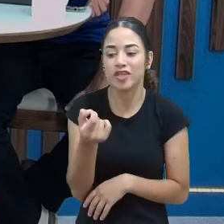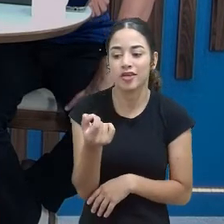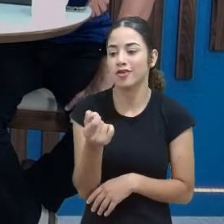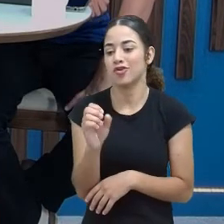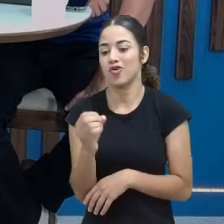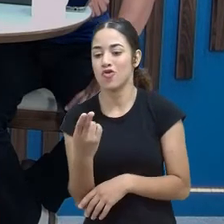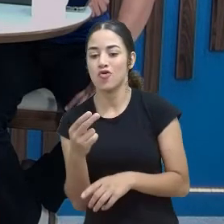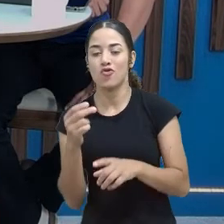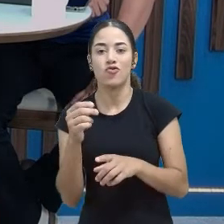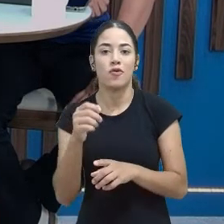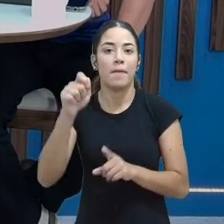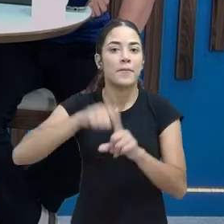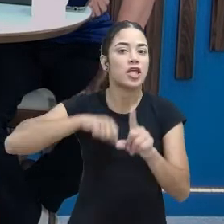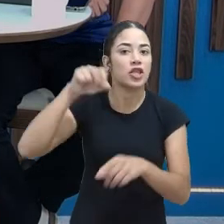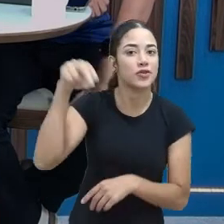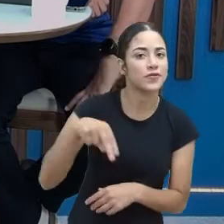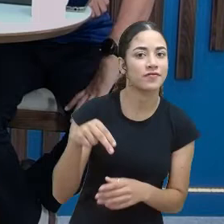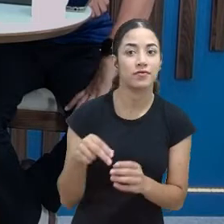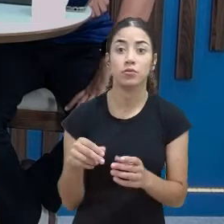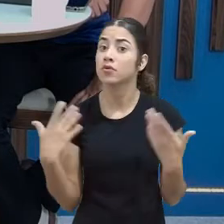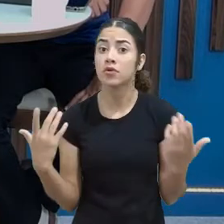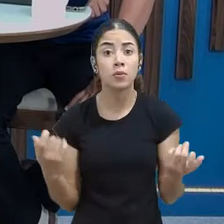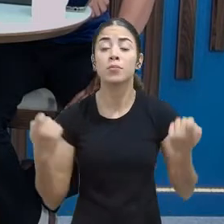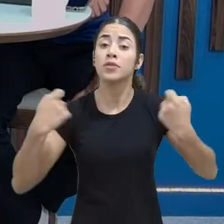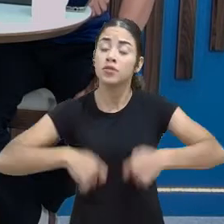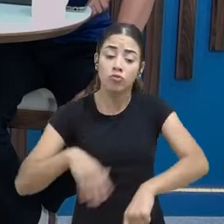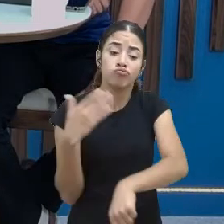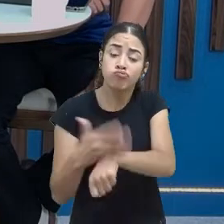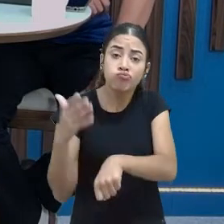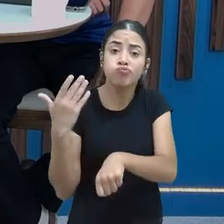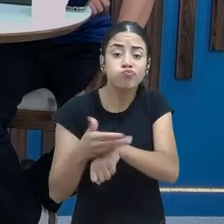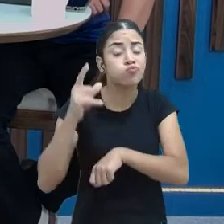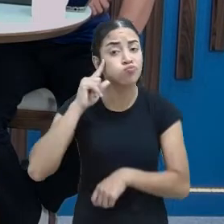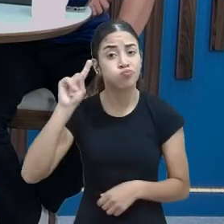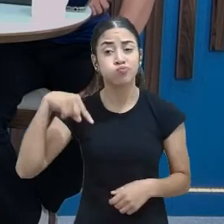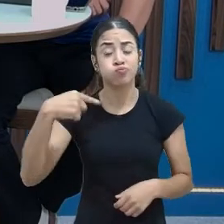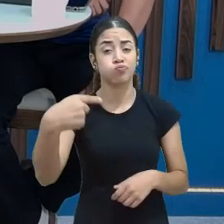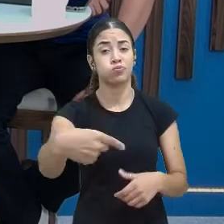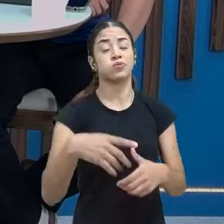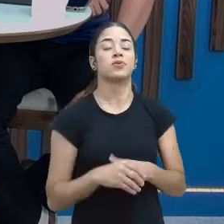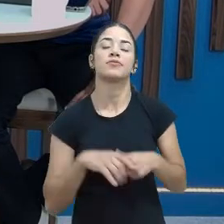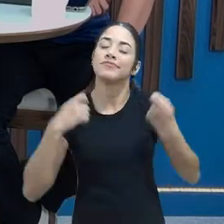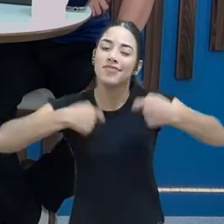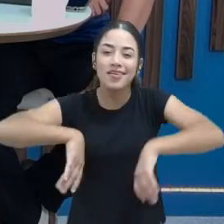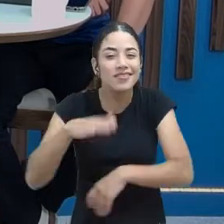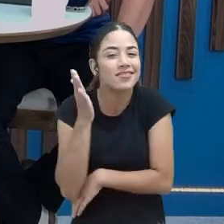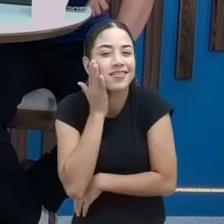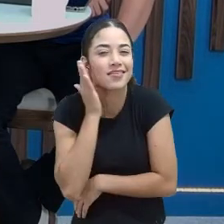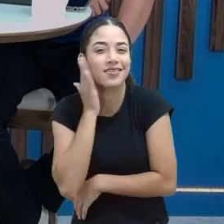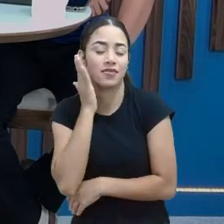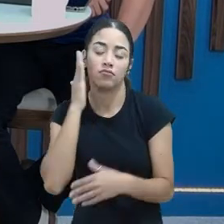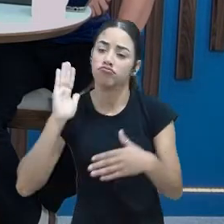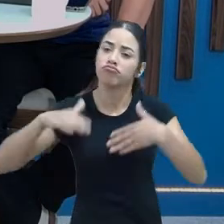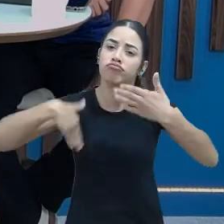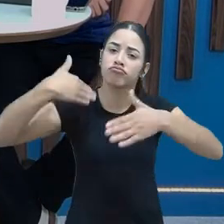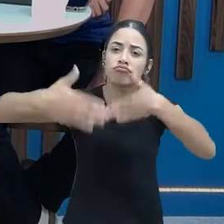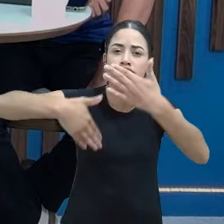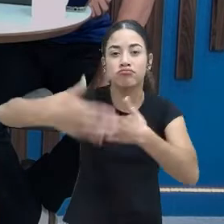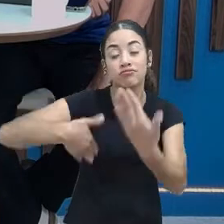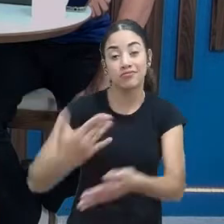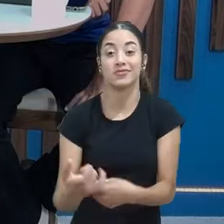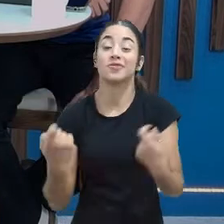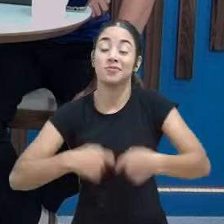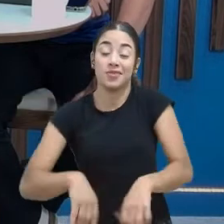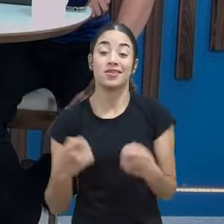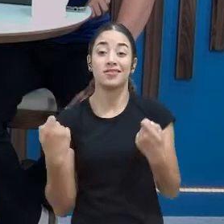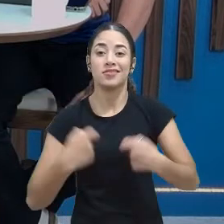Que isso tem que ser uma prática cotidiana, né? Que a gente precisa, né, entender que diariamente a gente